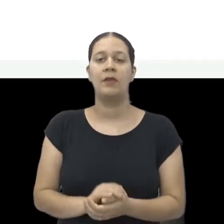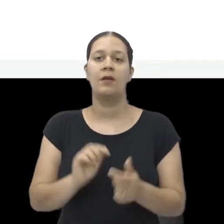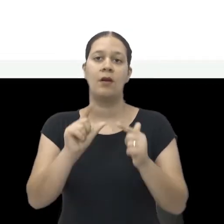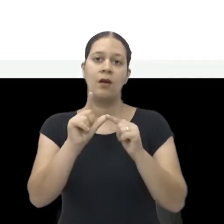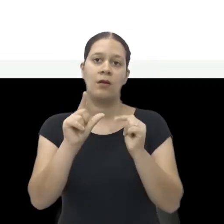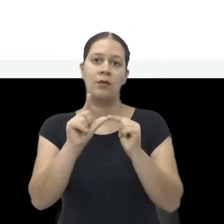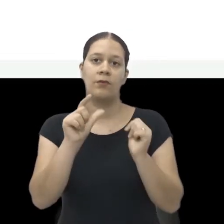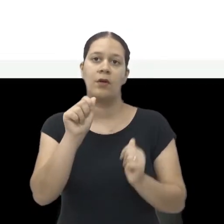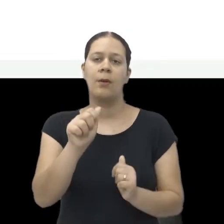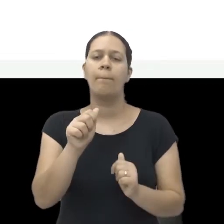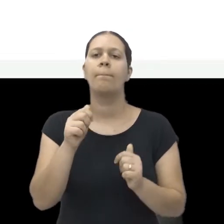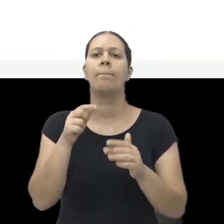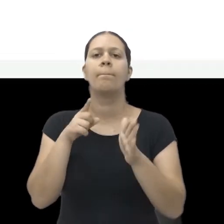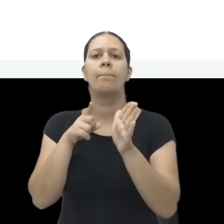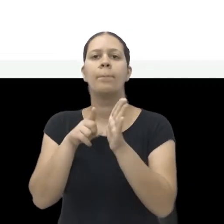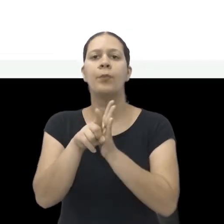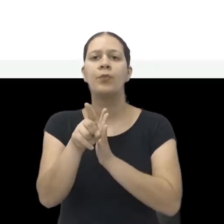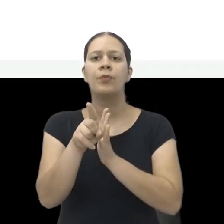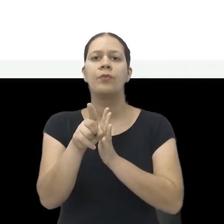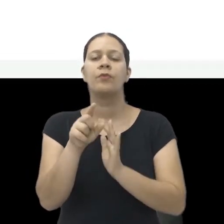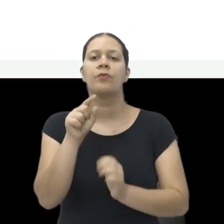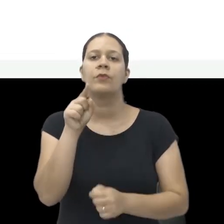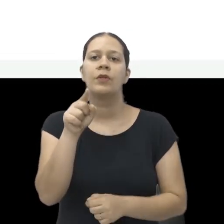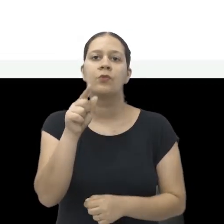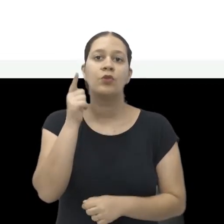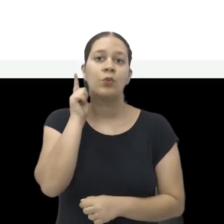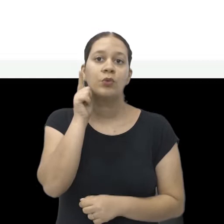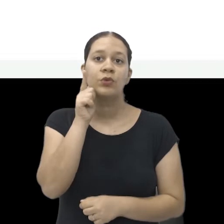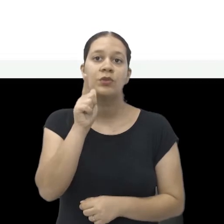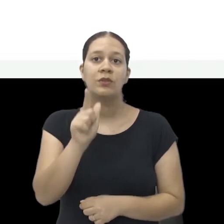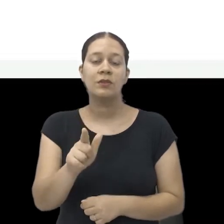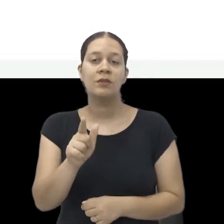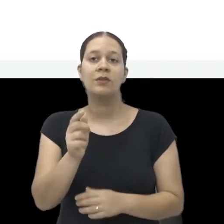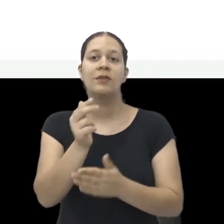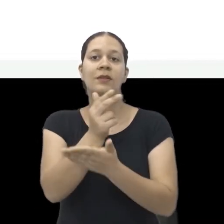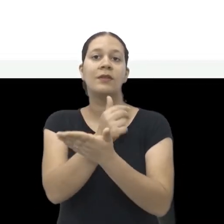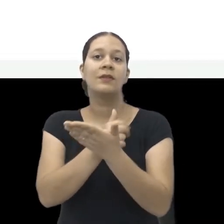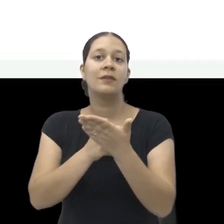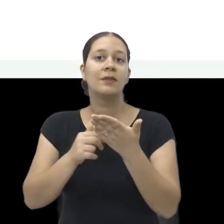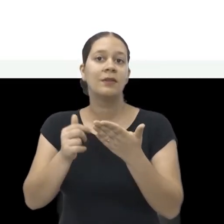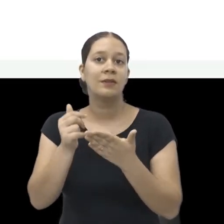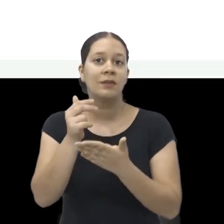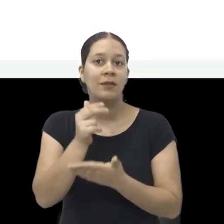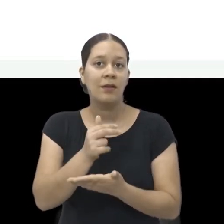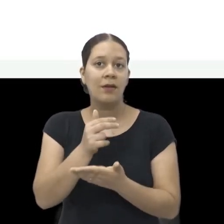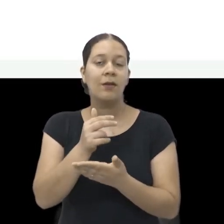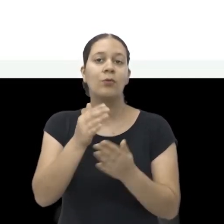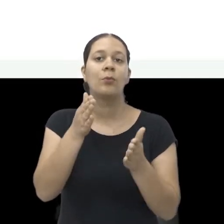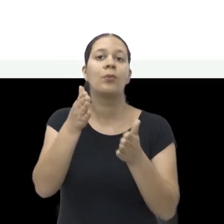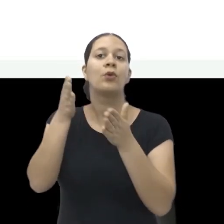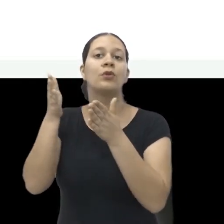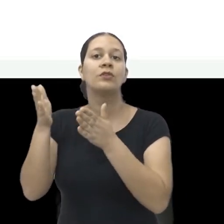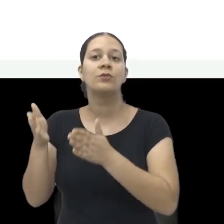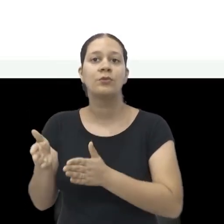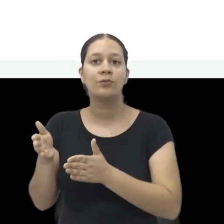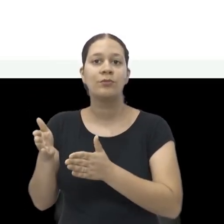na alternativa A, ele pede o seguinte: vocês conseguem desenhar o próximo termo dessa